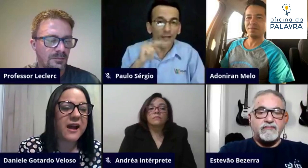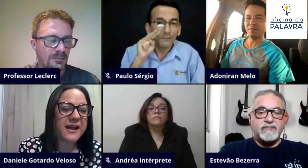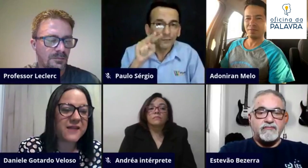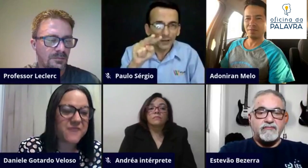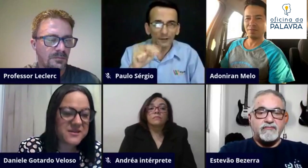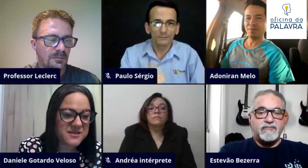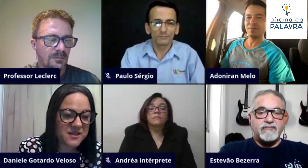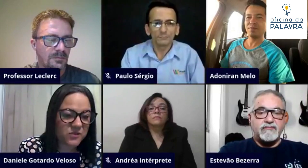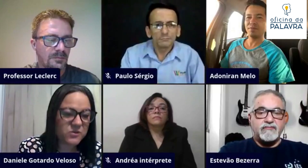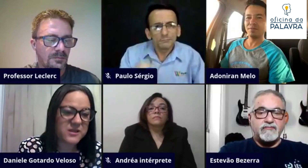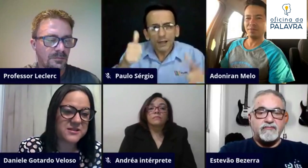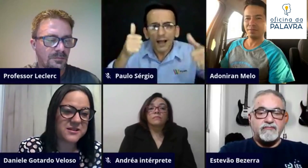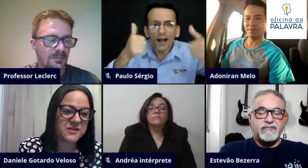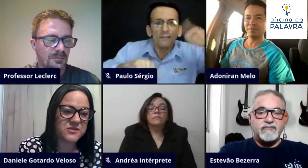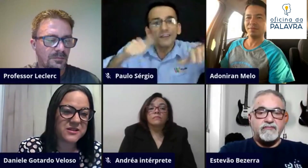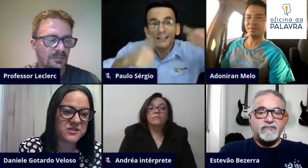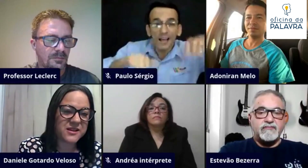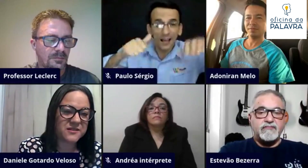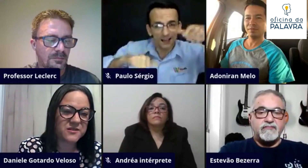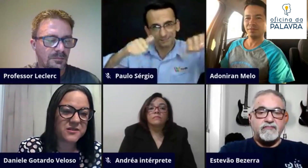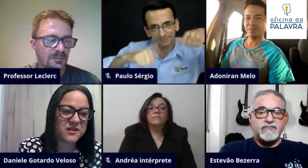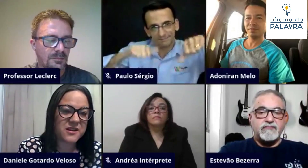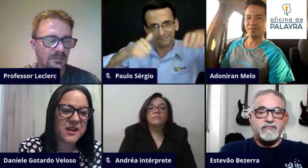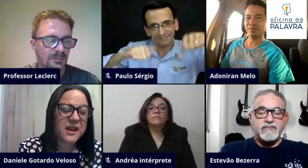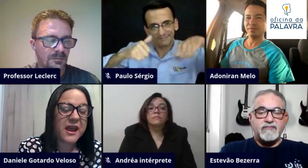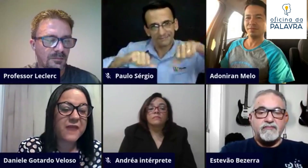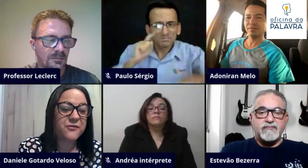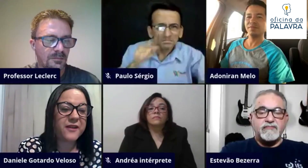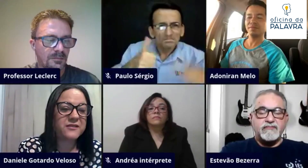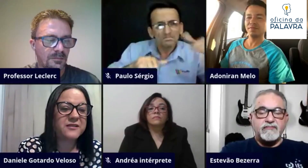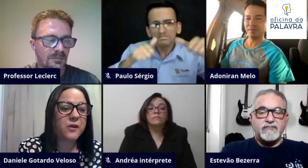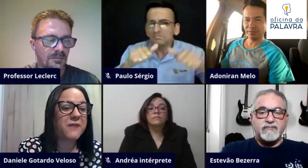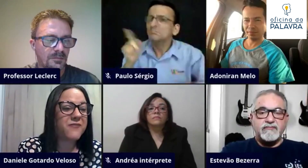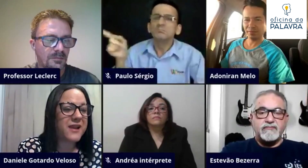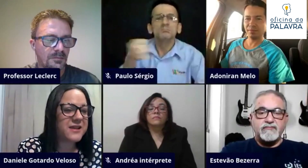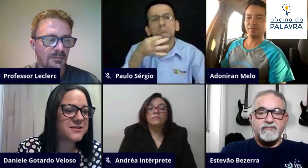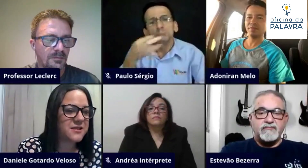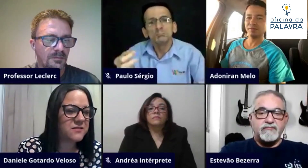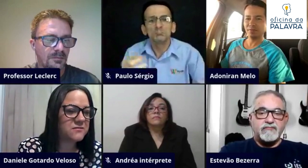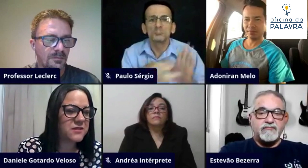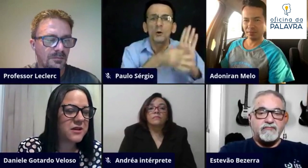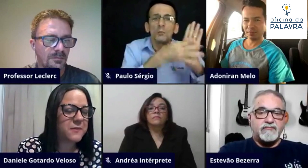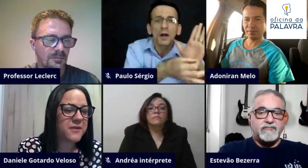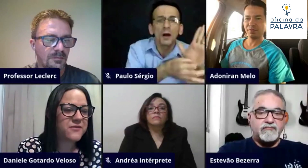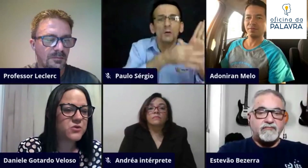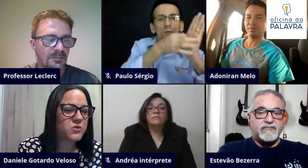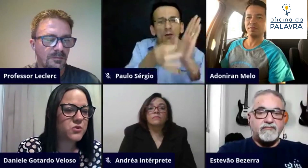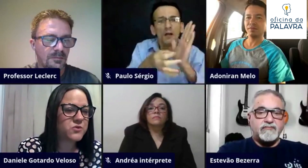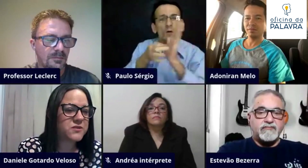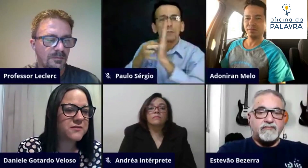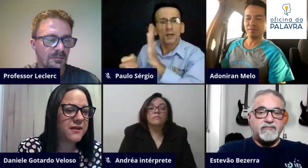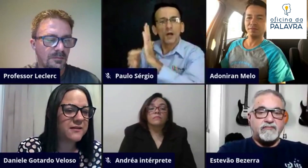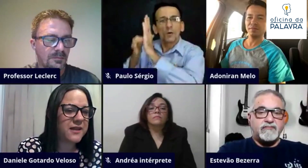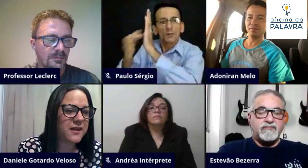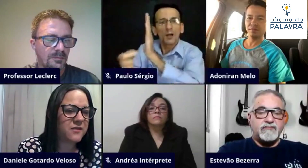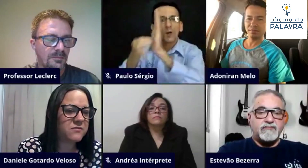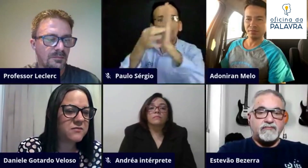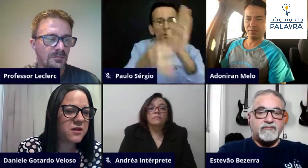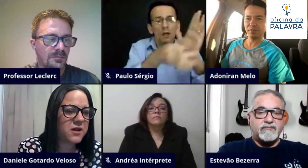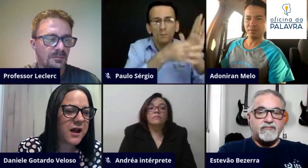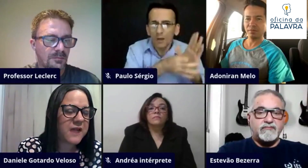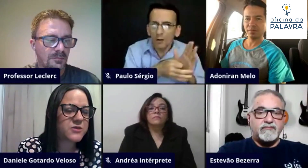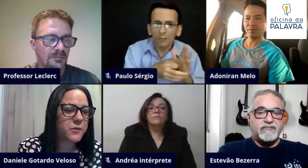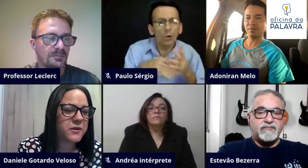fazem a gravação do que esse texto está dizendo. É feita, então, uma avaliação para ver se os surdos